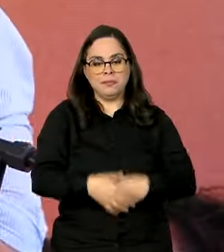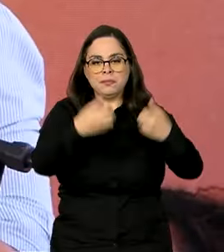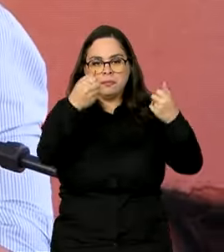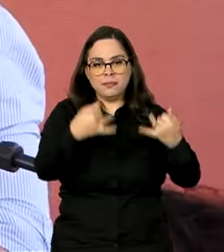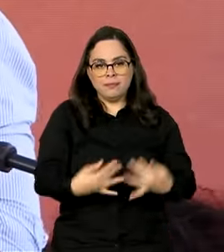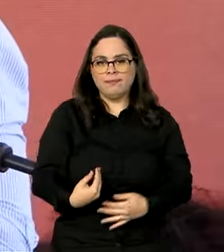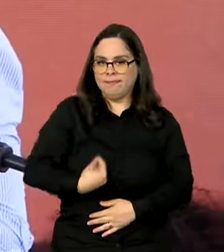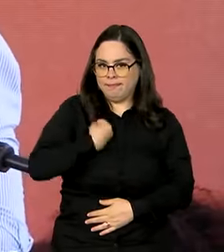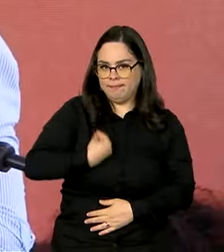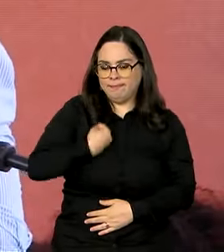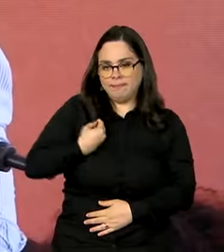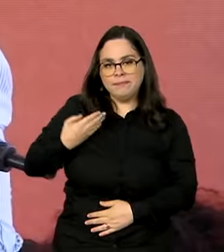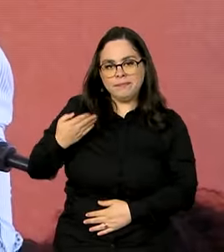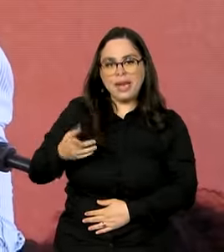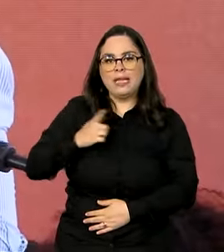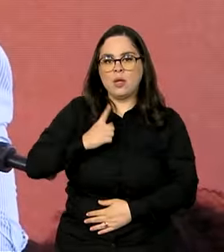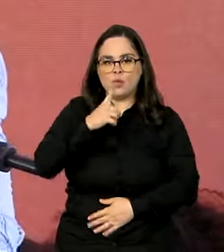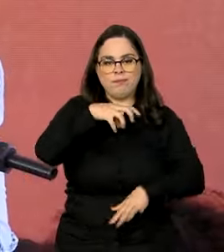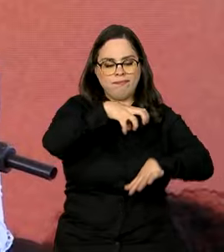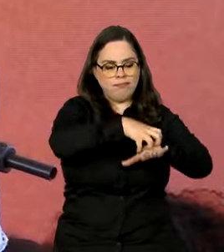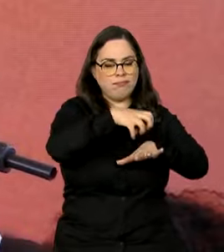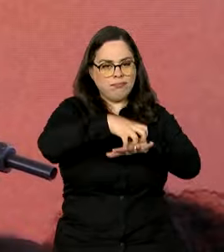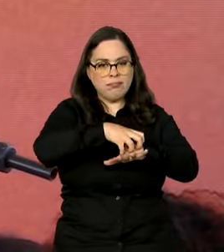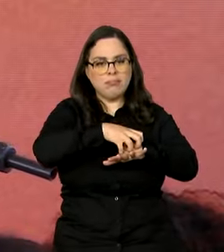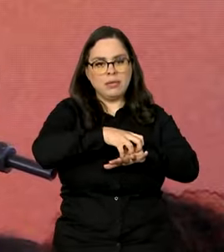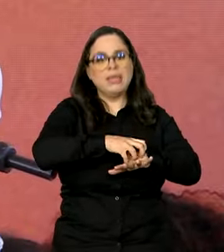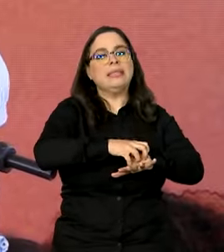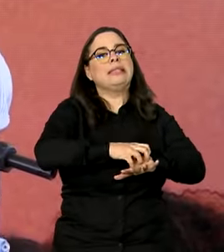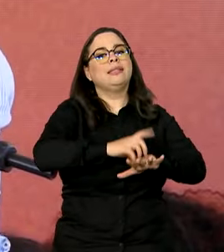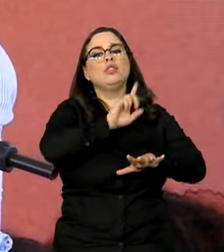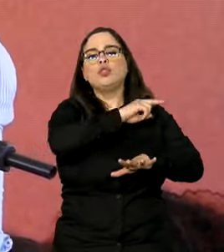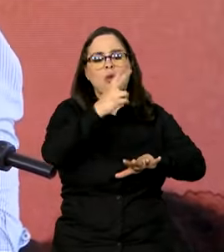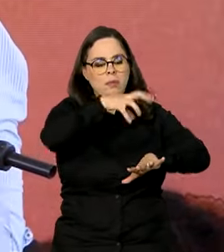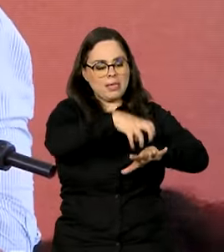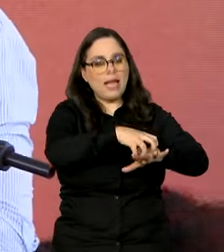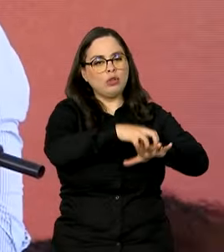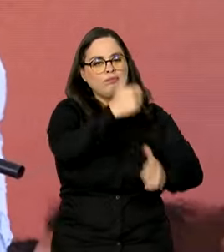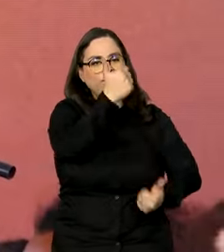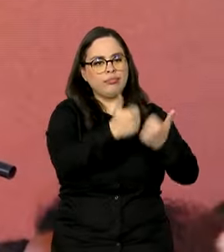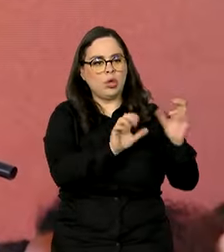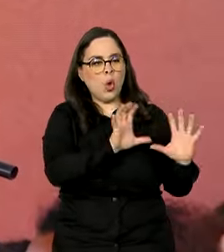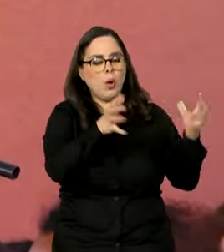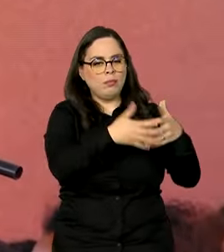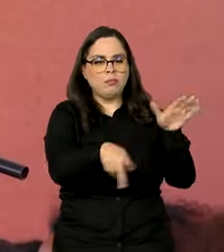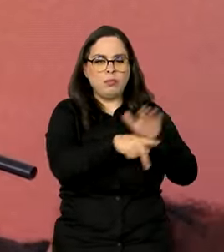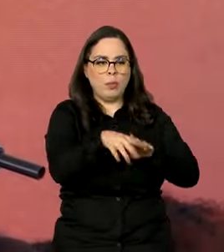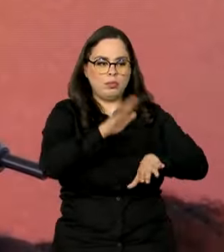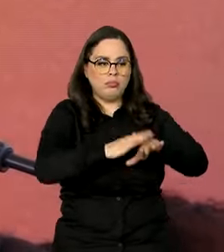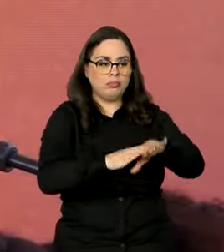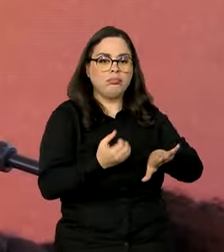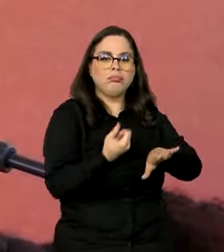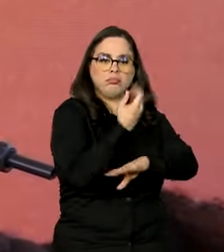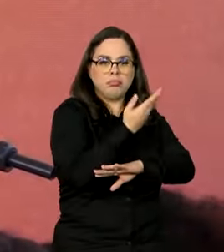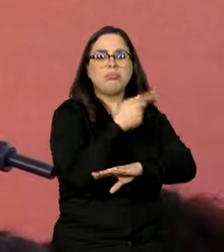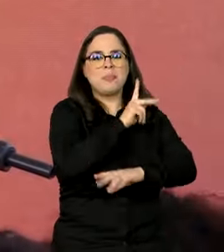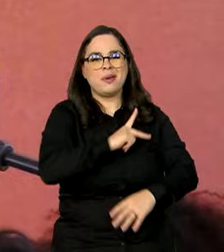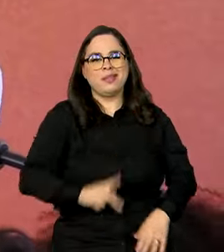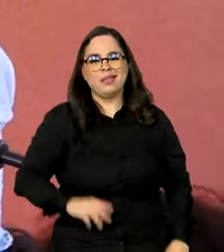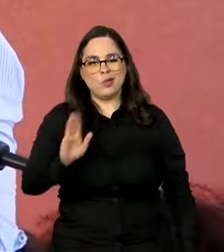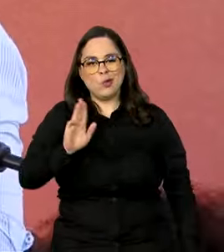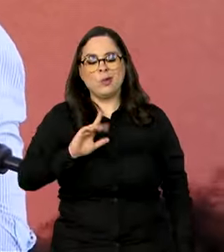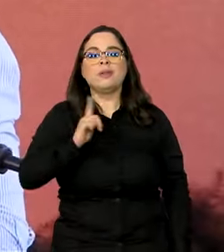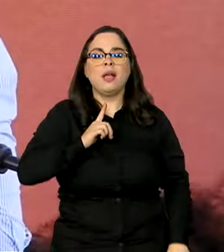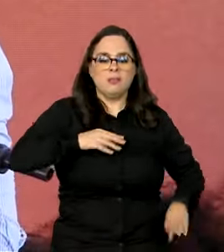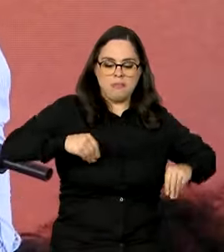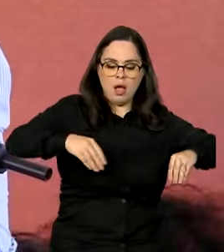uma obra chamada centro esportivo comunitário, feita pelo presidente Lula. Obra de 3 mil metros